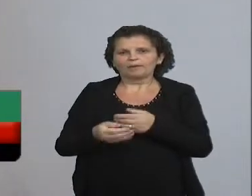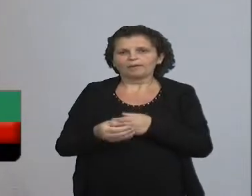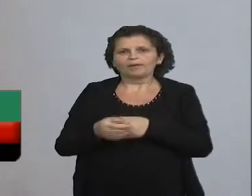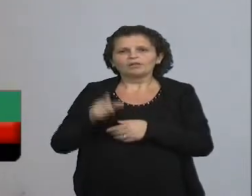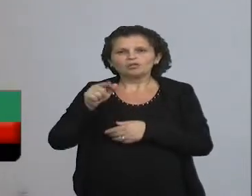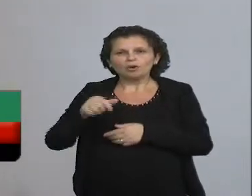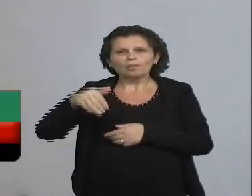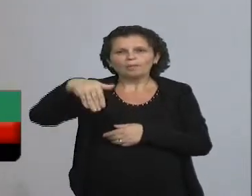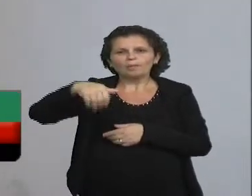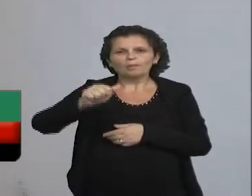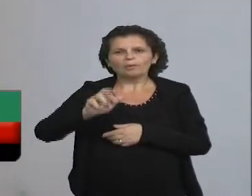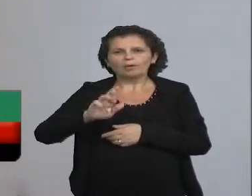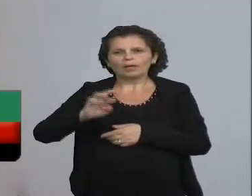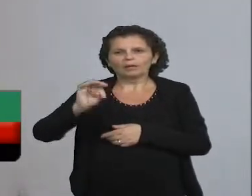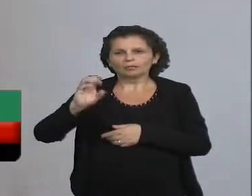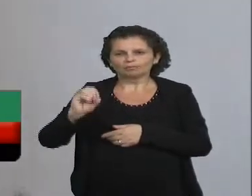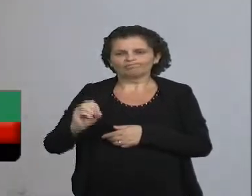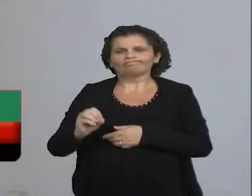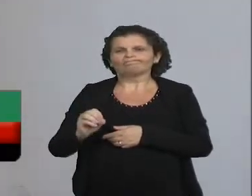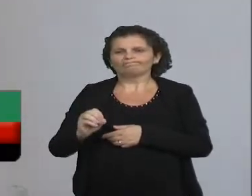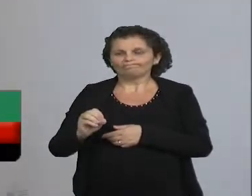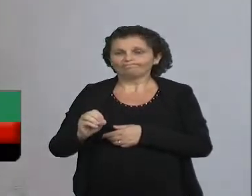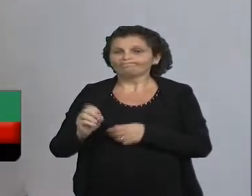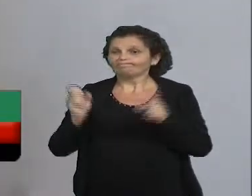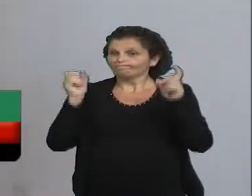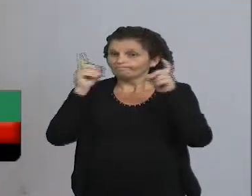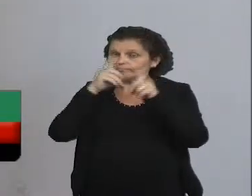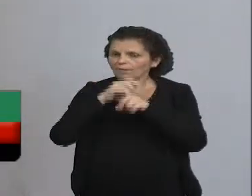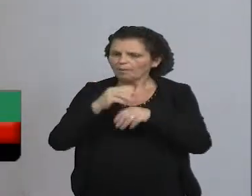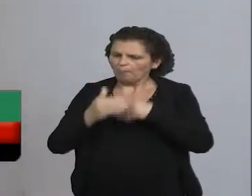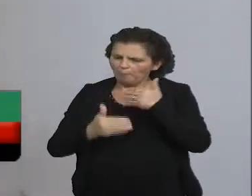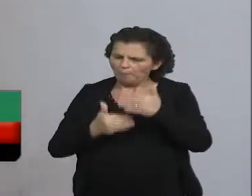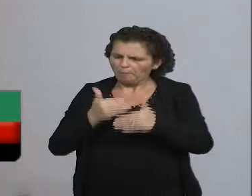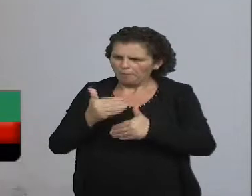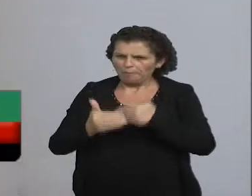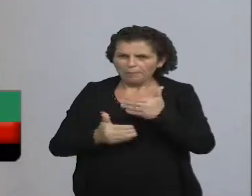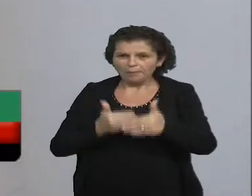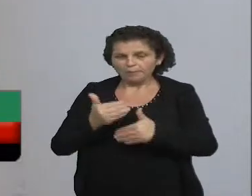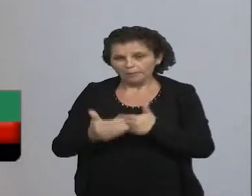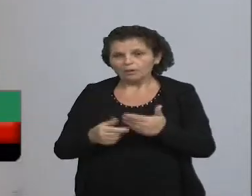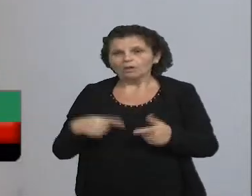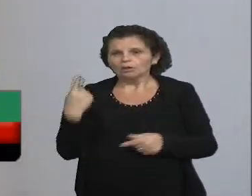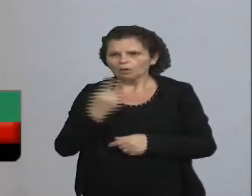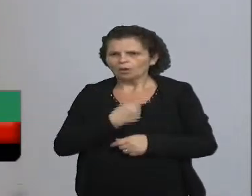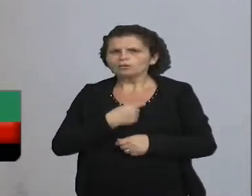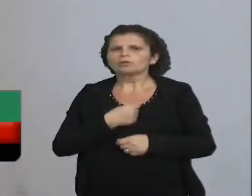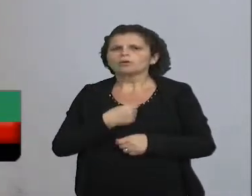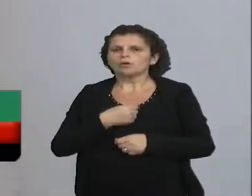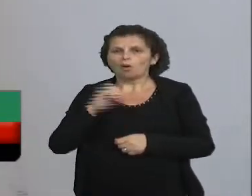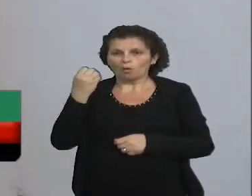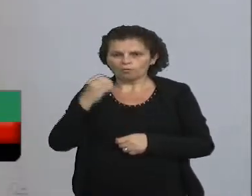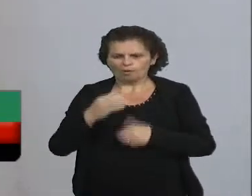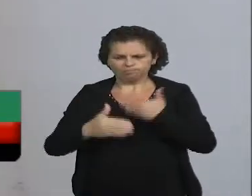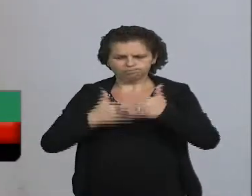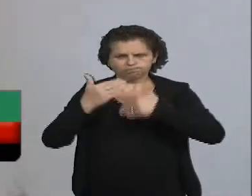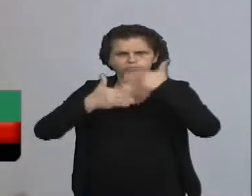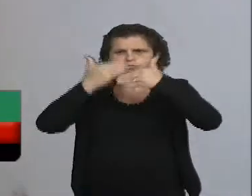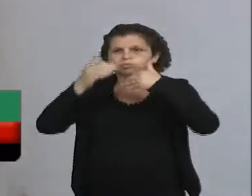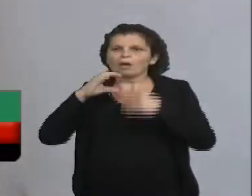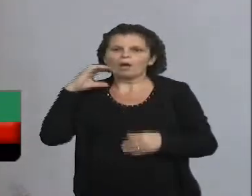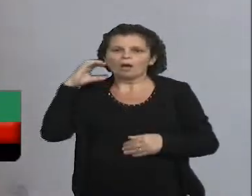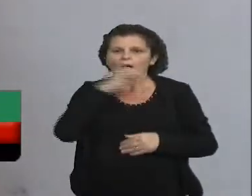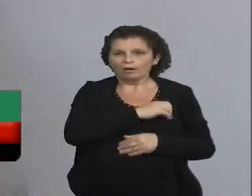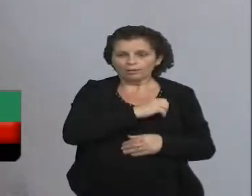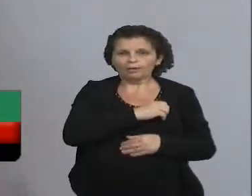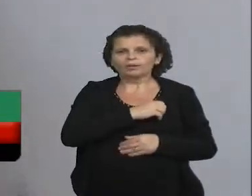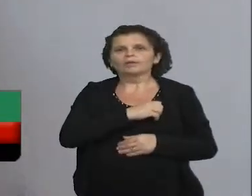Francisco Morato. E, mesmo assim, tem grandes dificuldades, mas tem avançado lá. E nós aqui temos avançado muito, e devemos muito